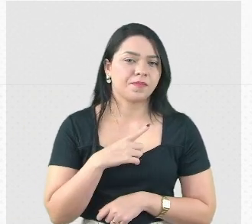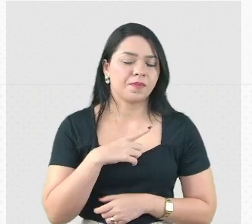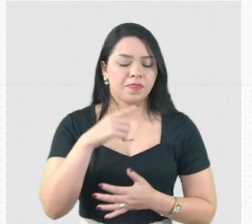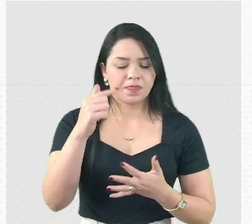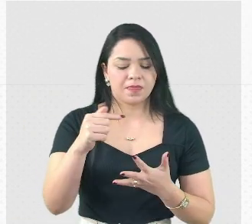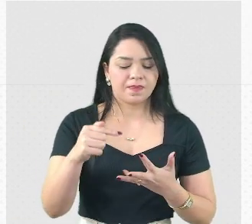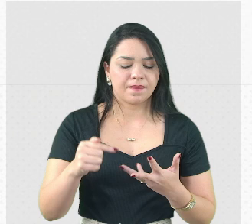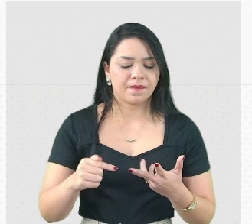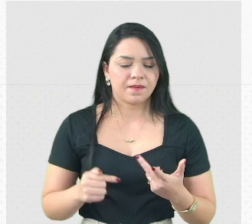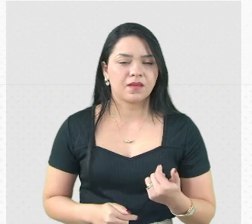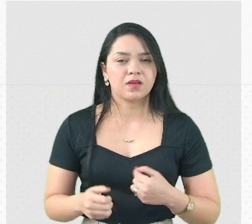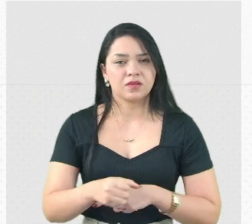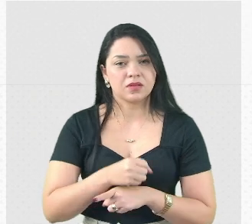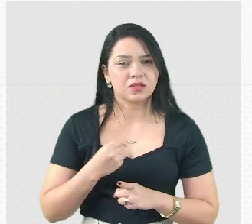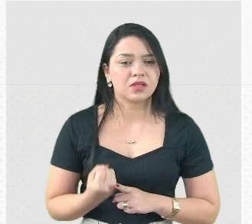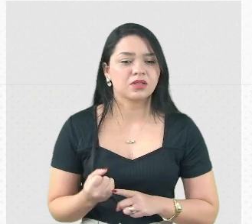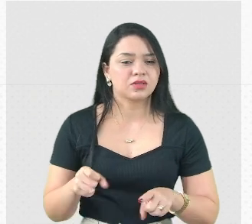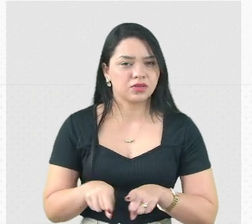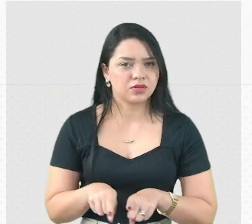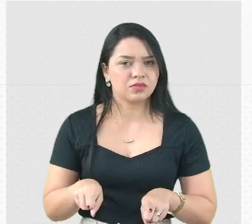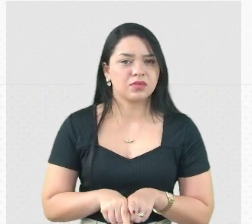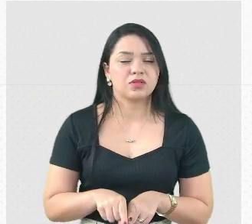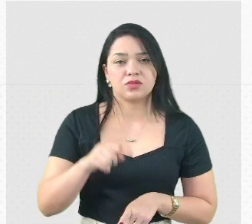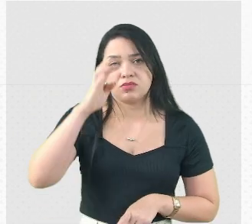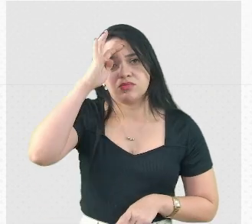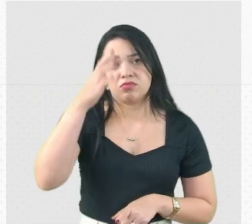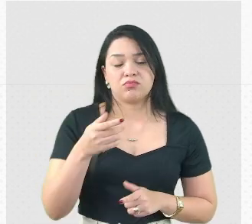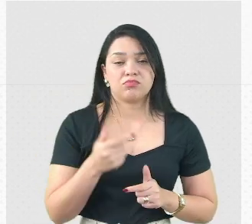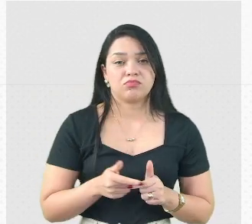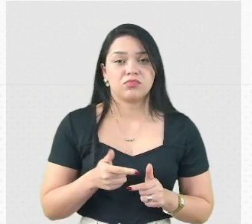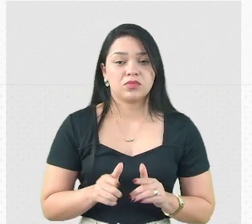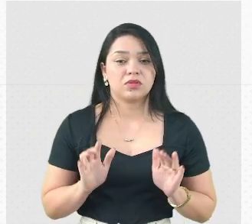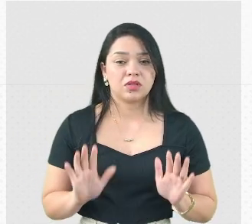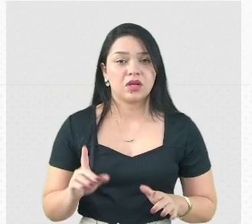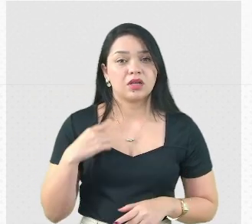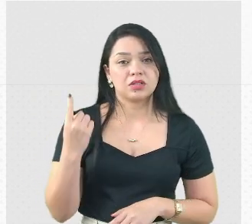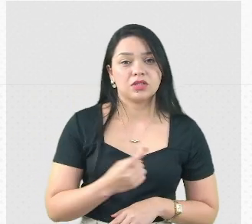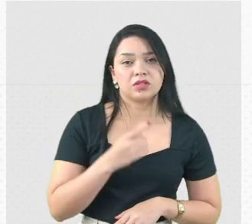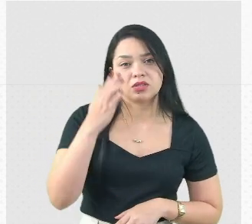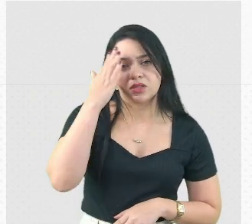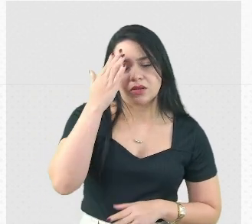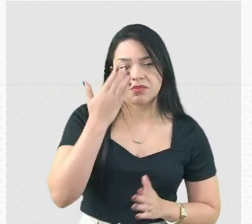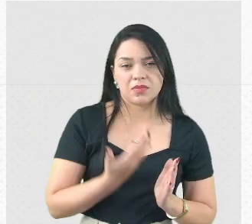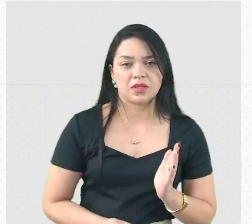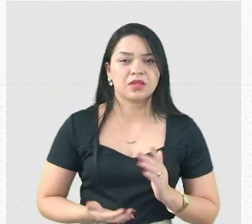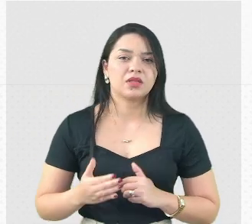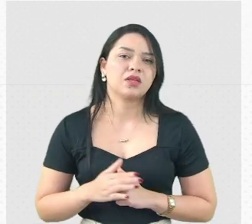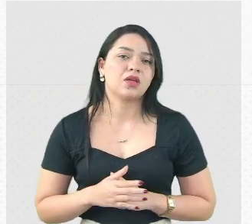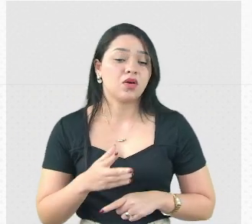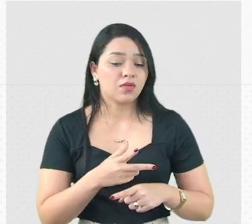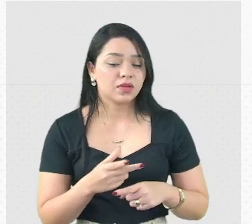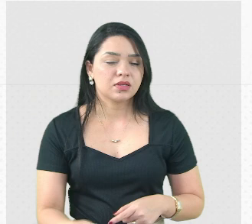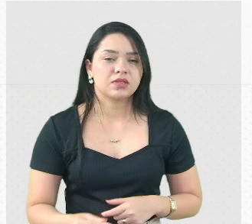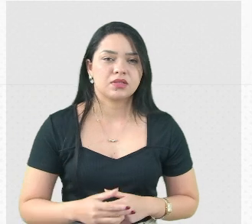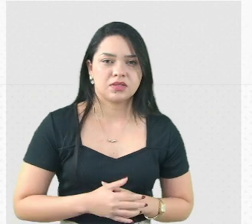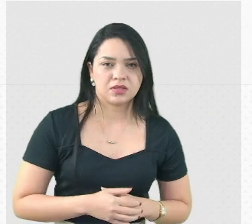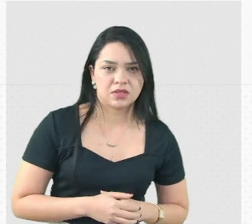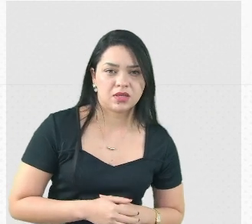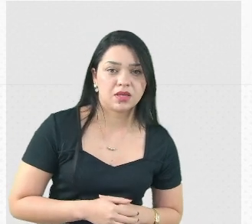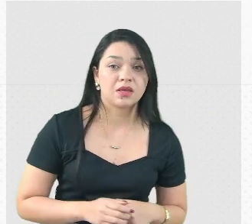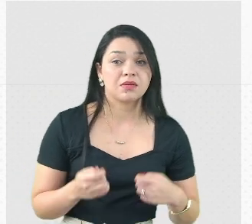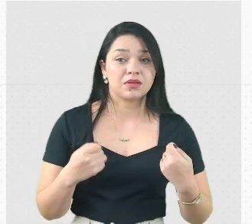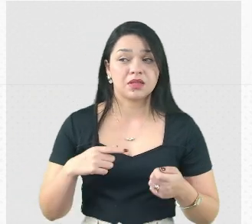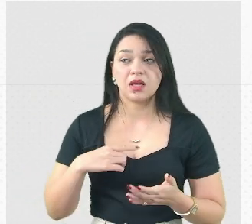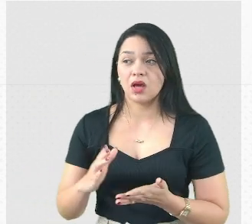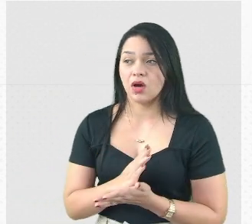benefícios sociais. Resoluções de conflitos. A gente compreender o perder, o ganhar. A gente ter